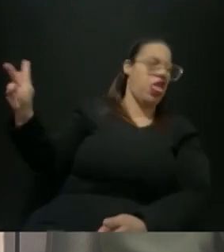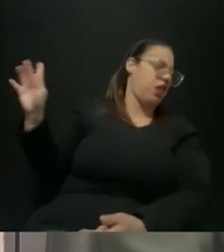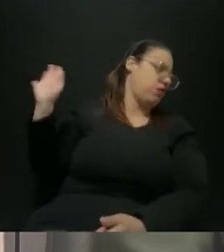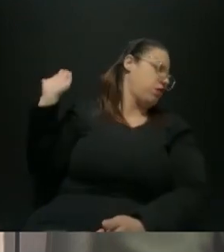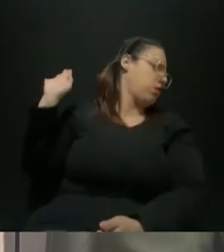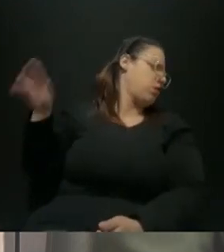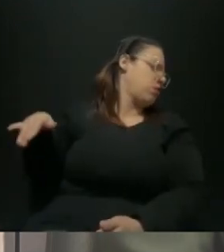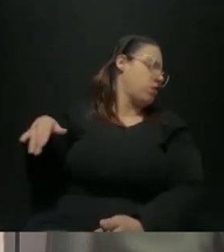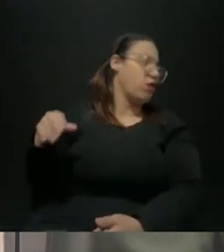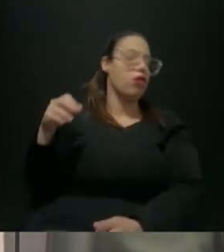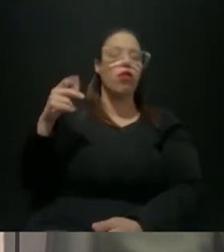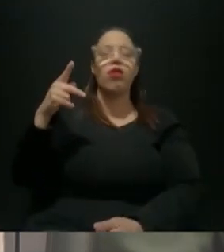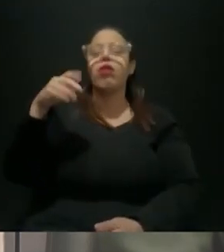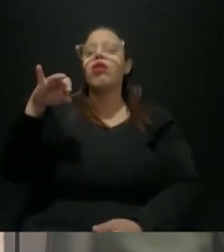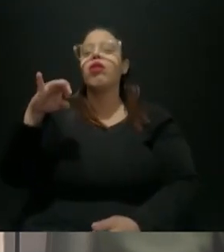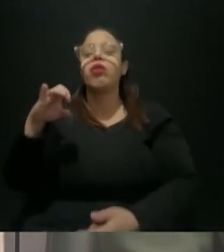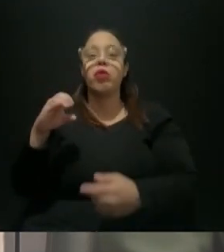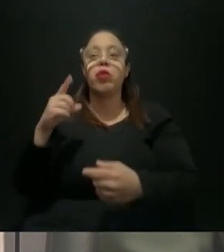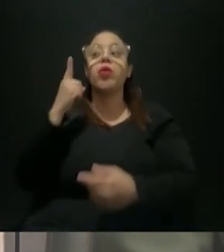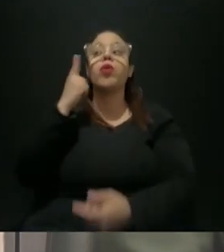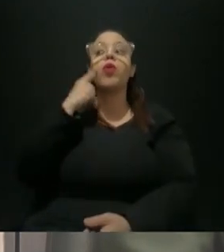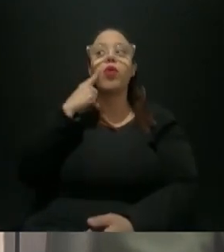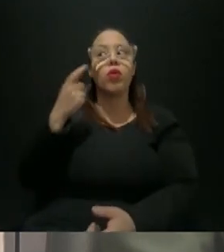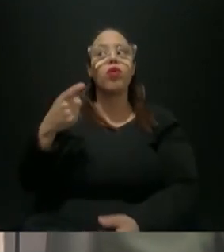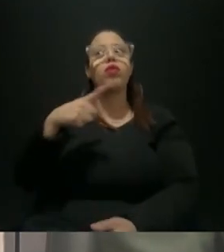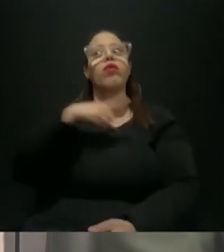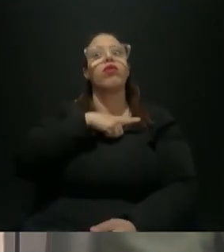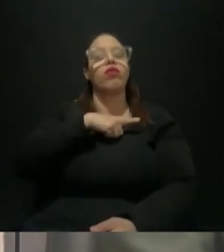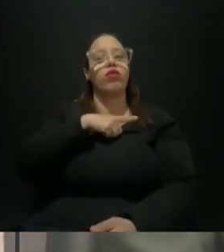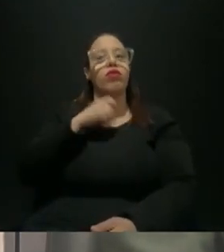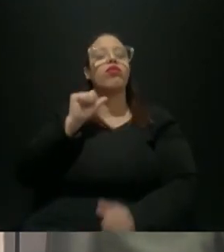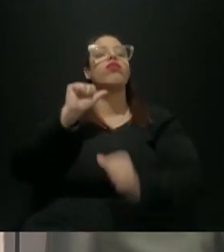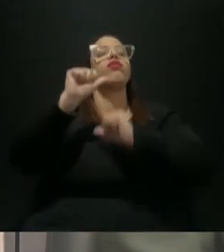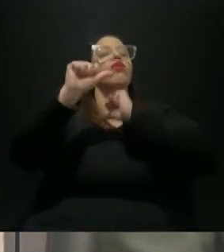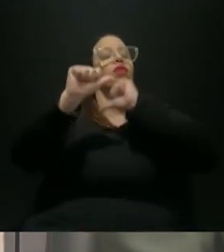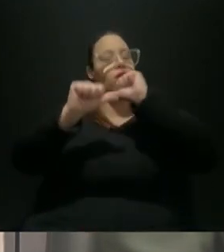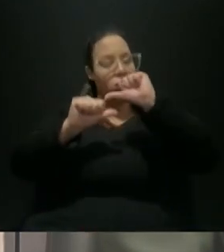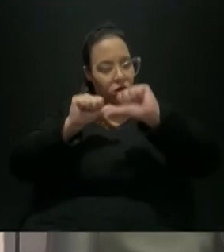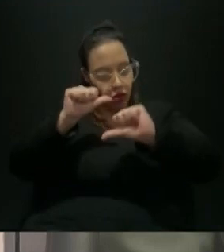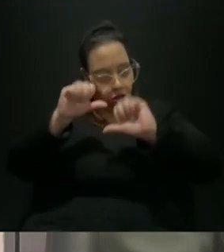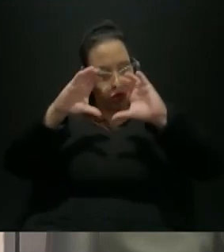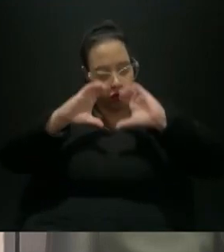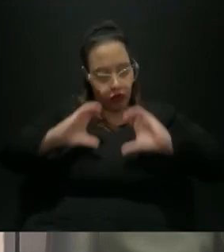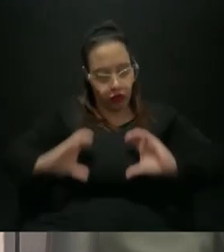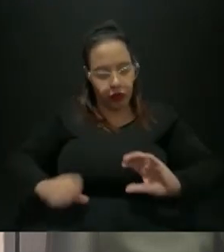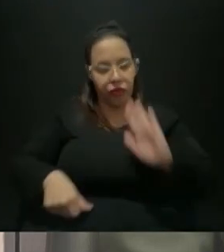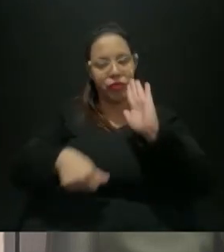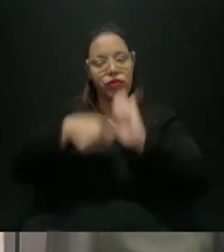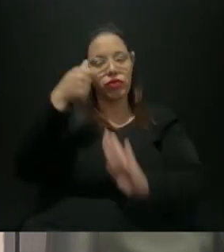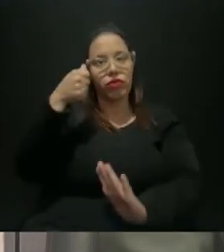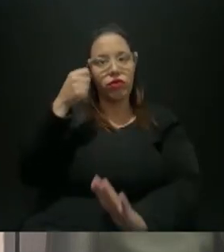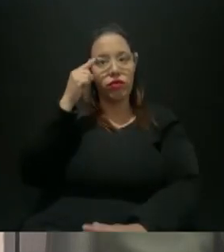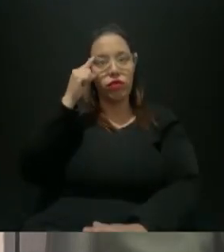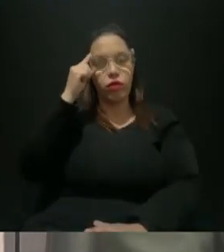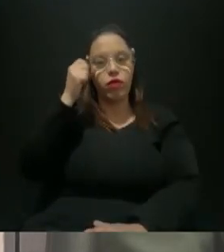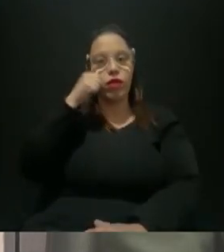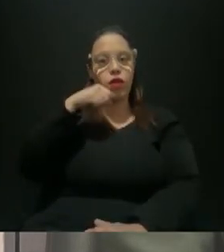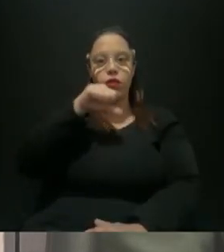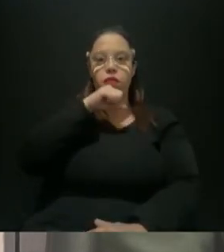PIC, com esse olhar que a gente tem que fazer, essa mudança de comportamento primeiro, a mãe do Mateus está grávida,